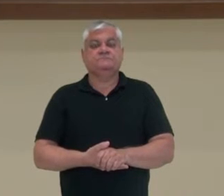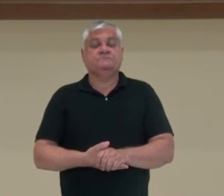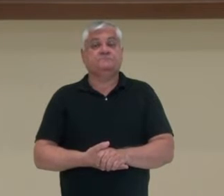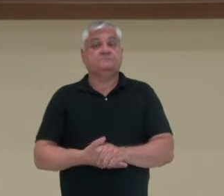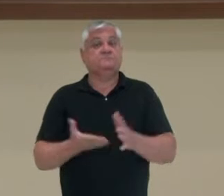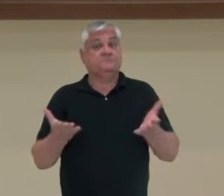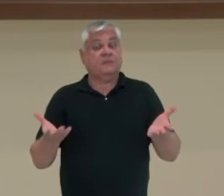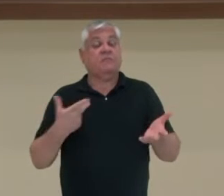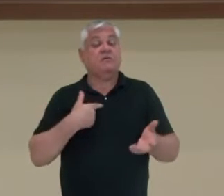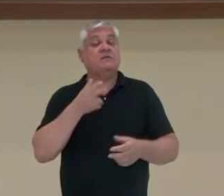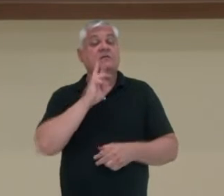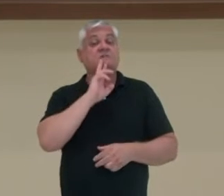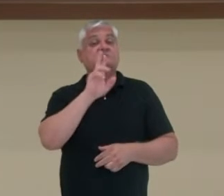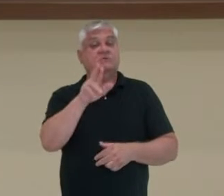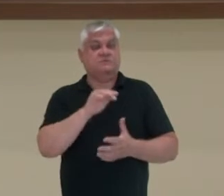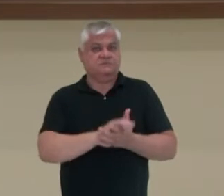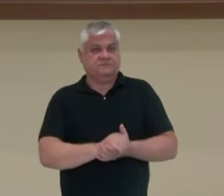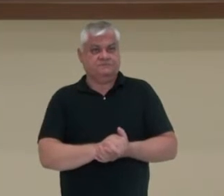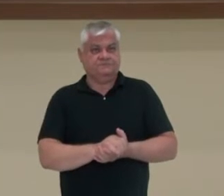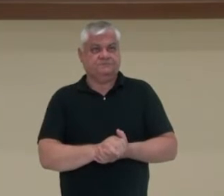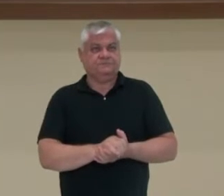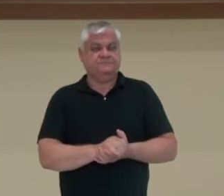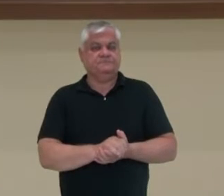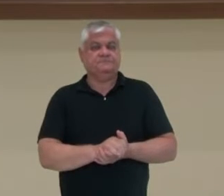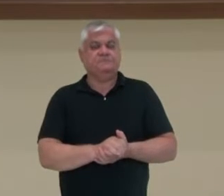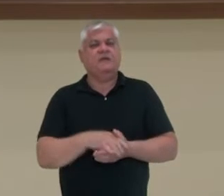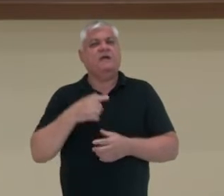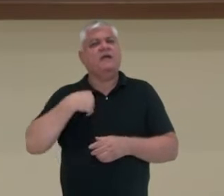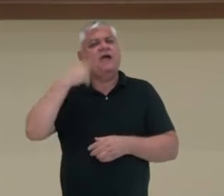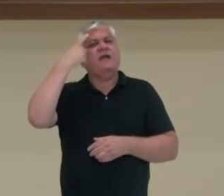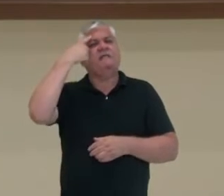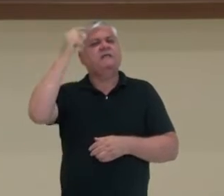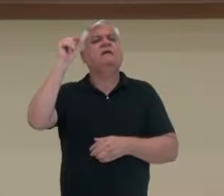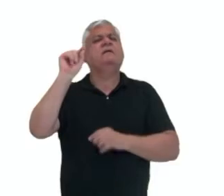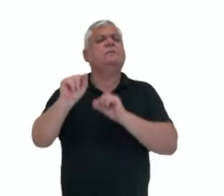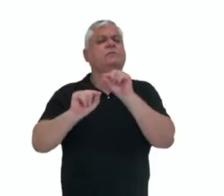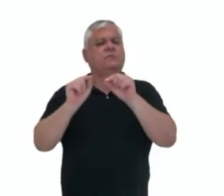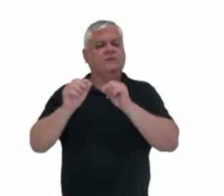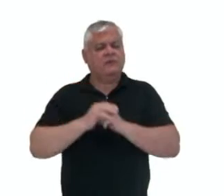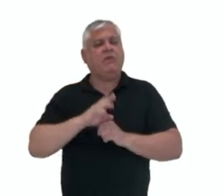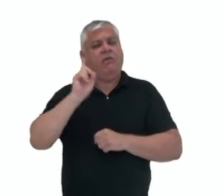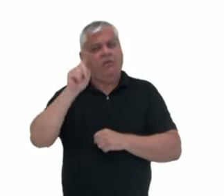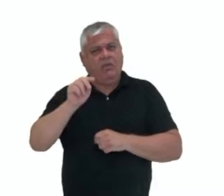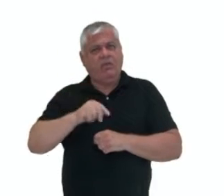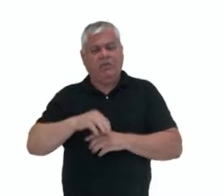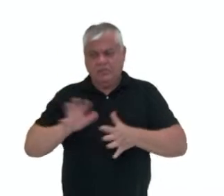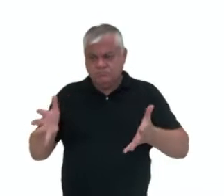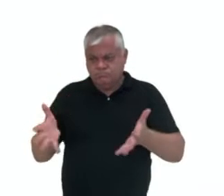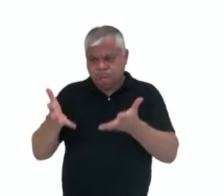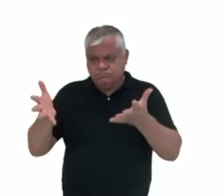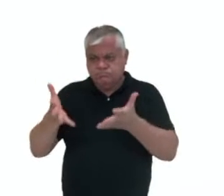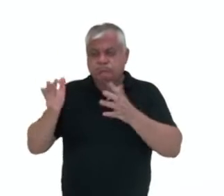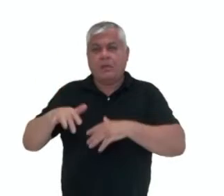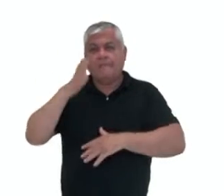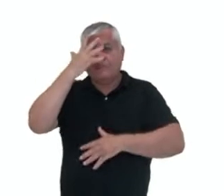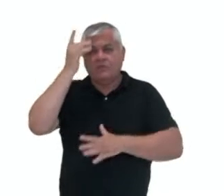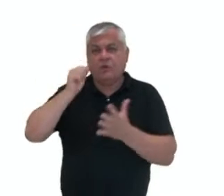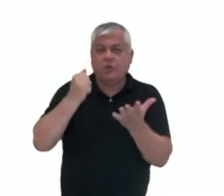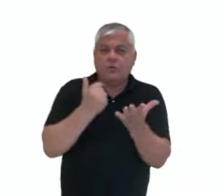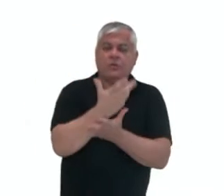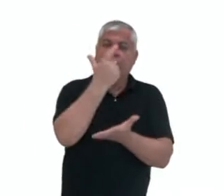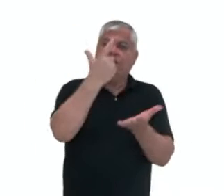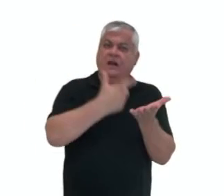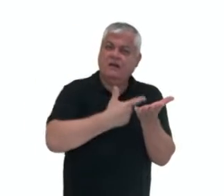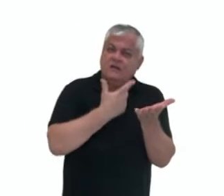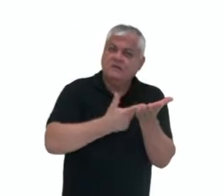Gabaritando a atividade 1, o que eu tenho? Eu tenho a ideia, que consiste em estimular a aquisição de obras impressas